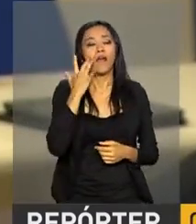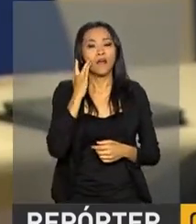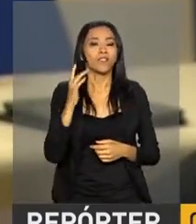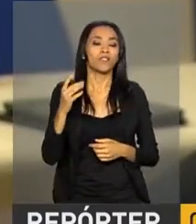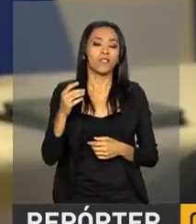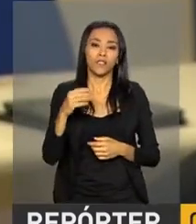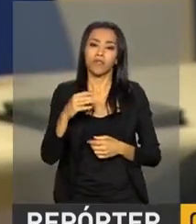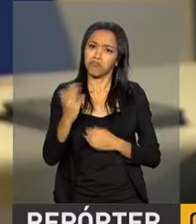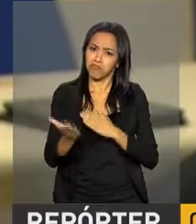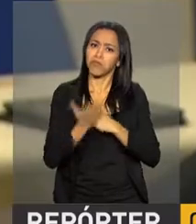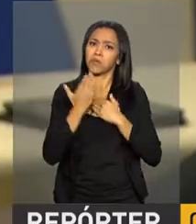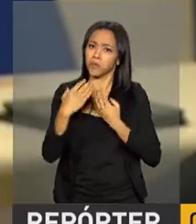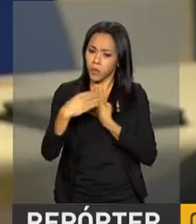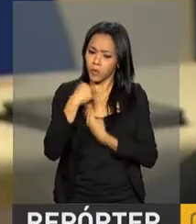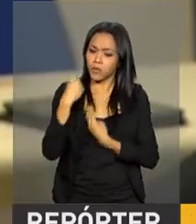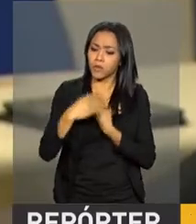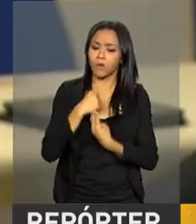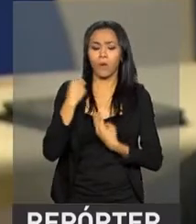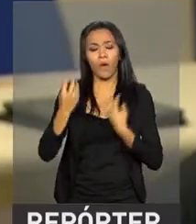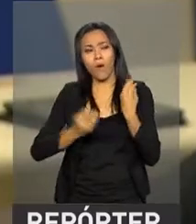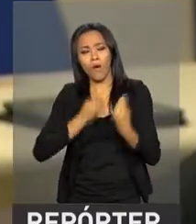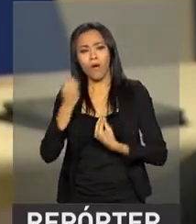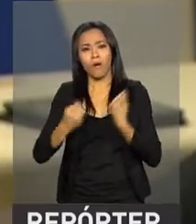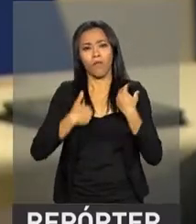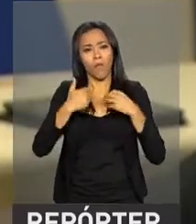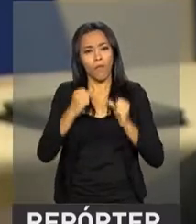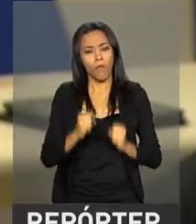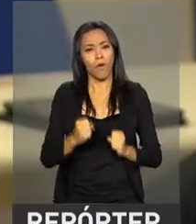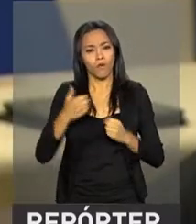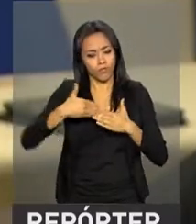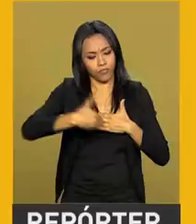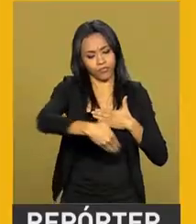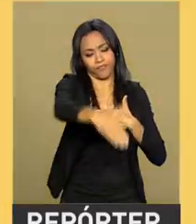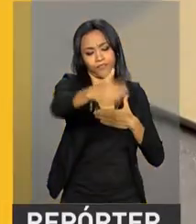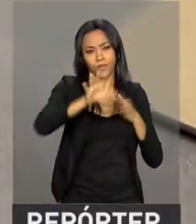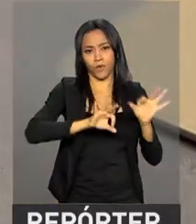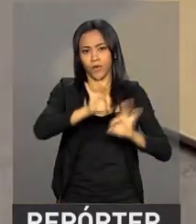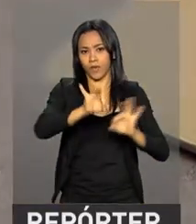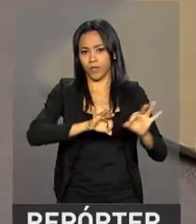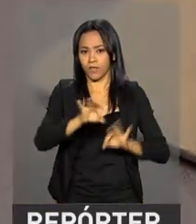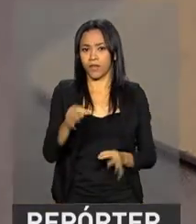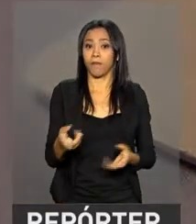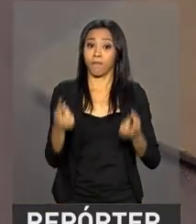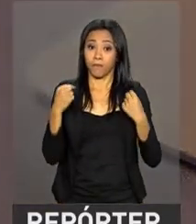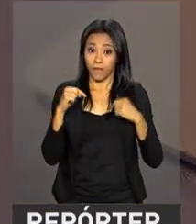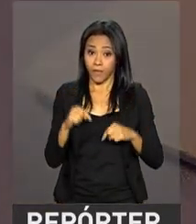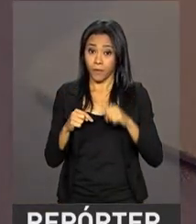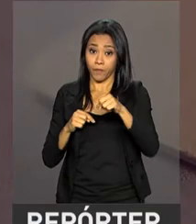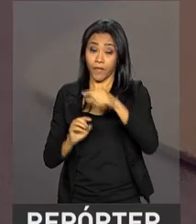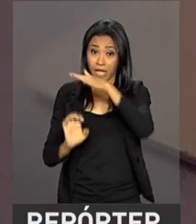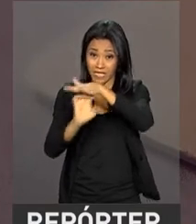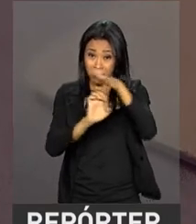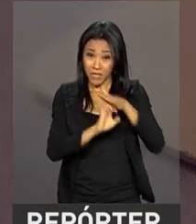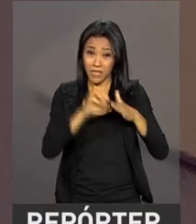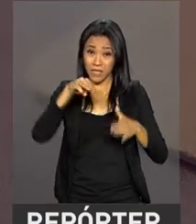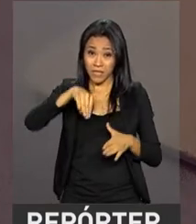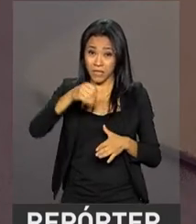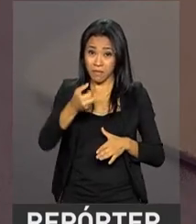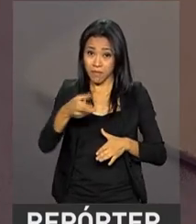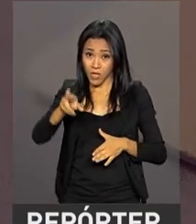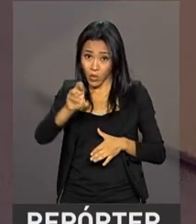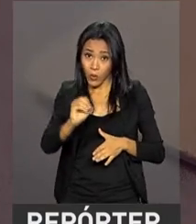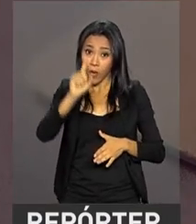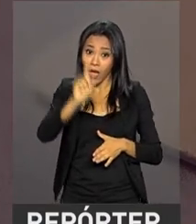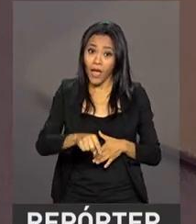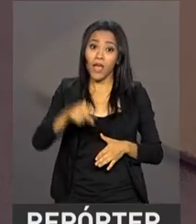algumas coisas concretas de como posso com a caminhada aqui pra frente os pequenos negócios representam quase 99%